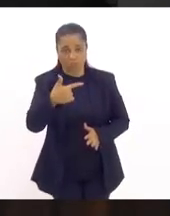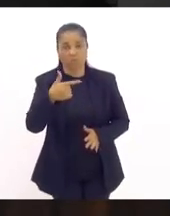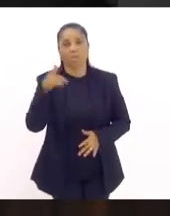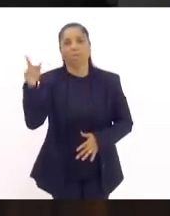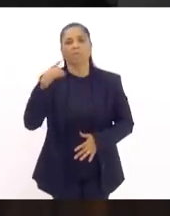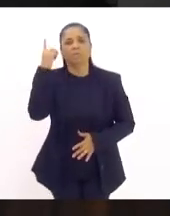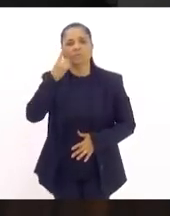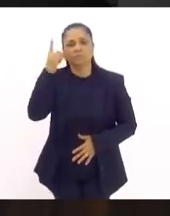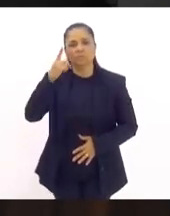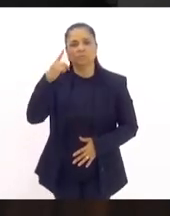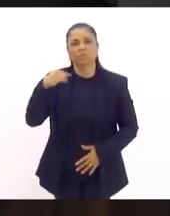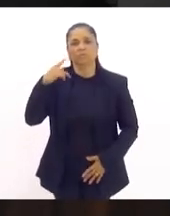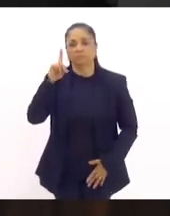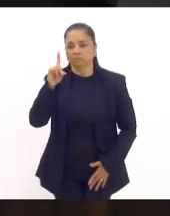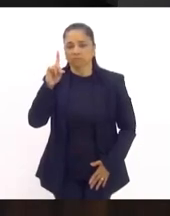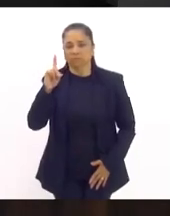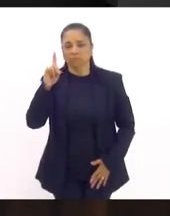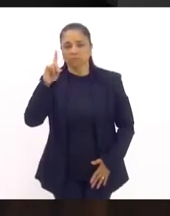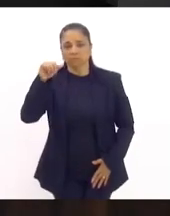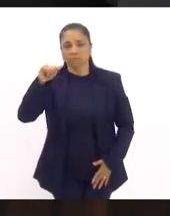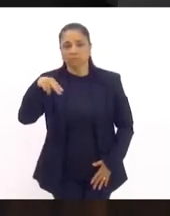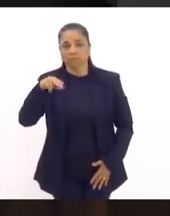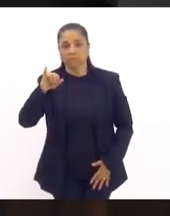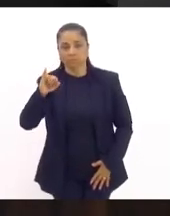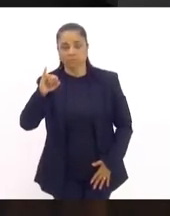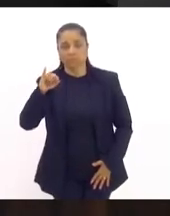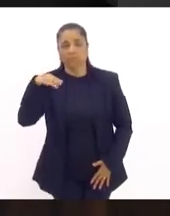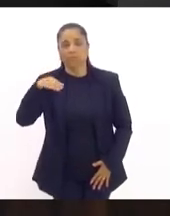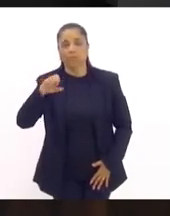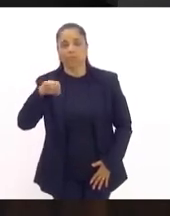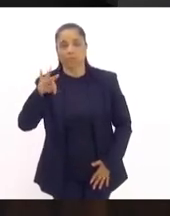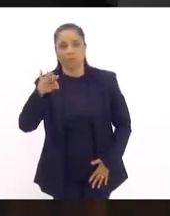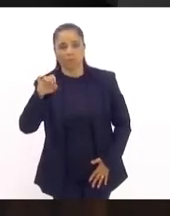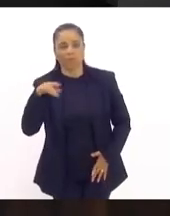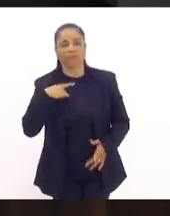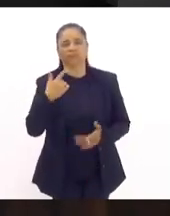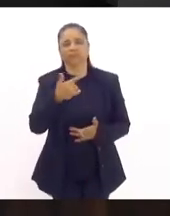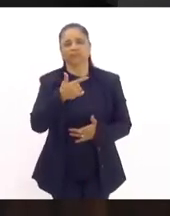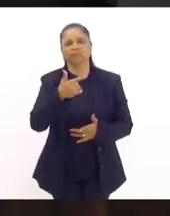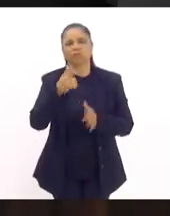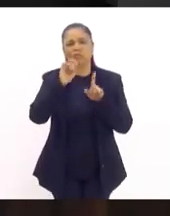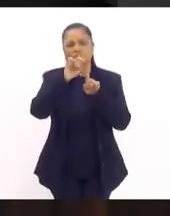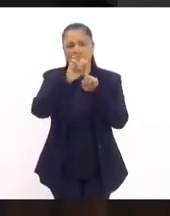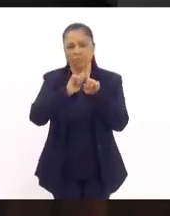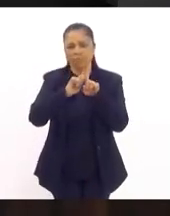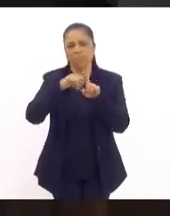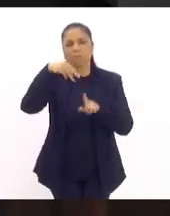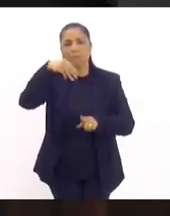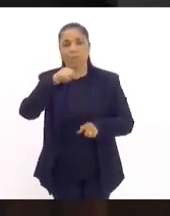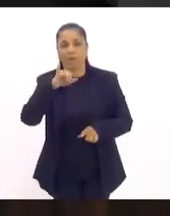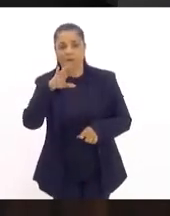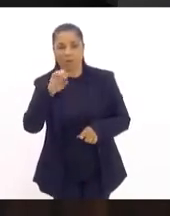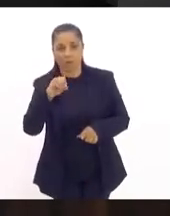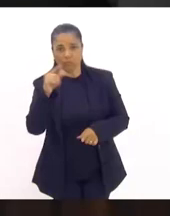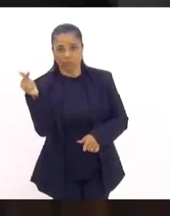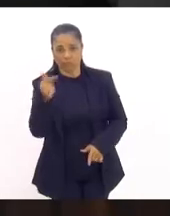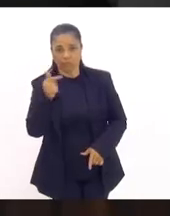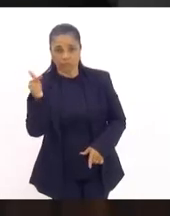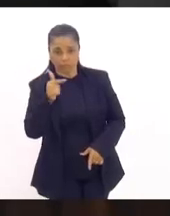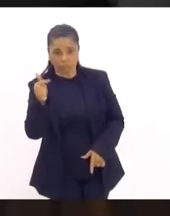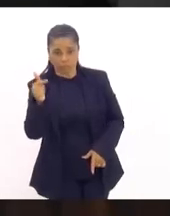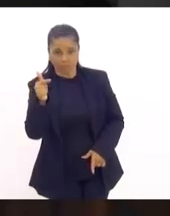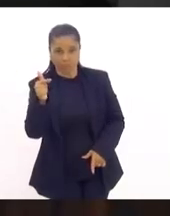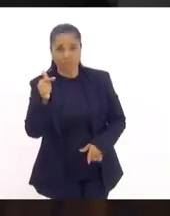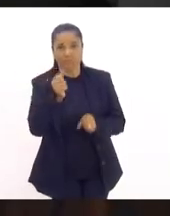que altera a Lei 9.695, de 26 de maio de 2022, para instituir